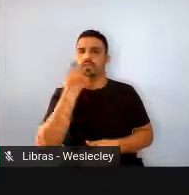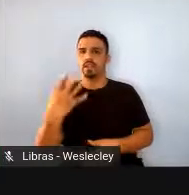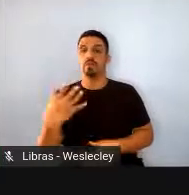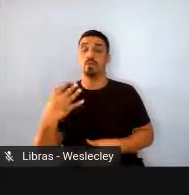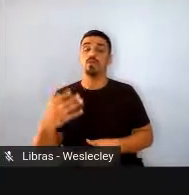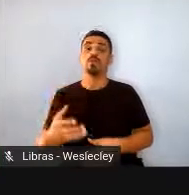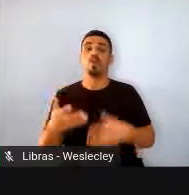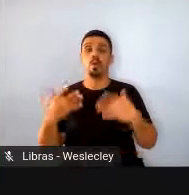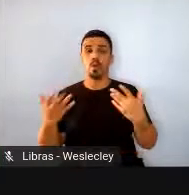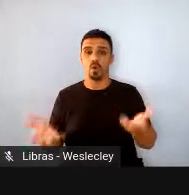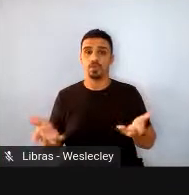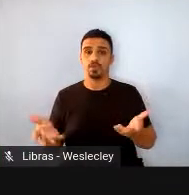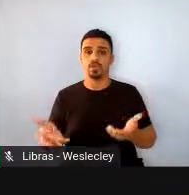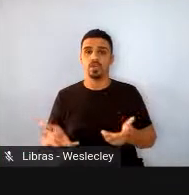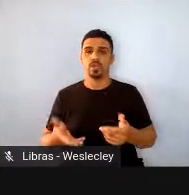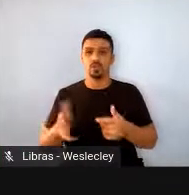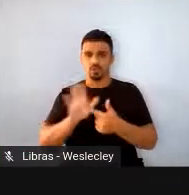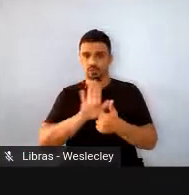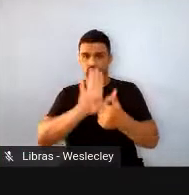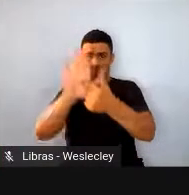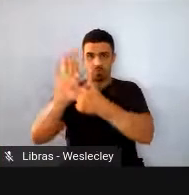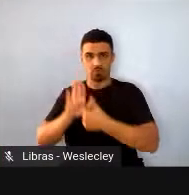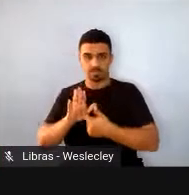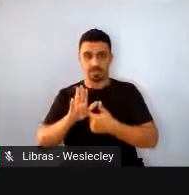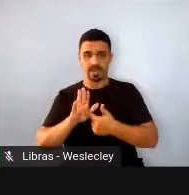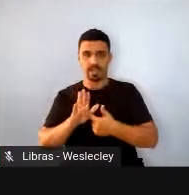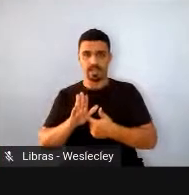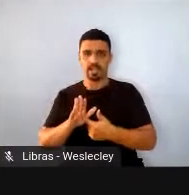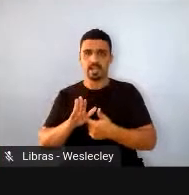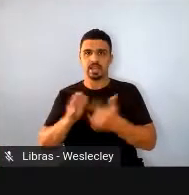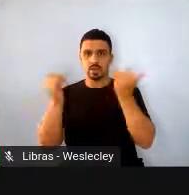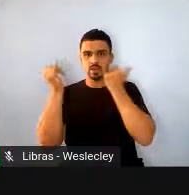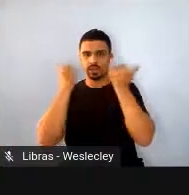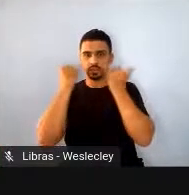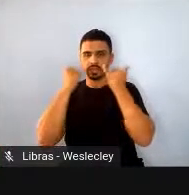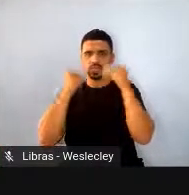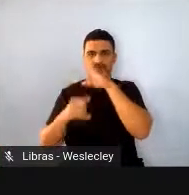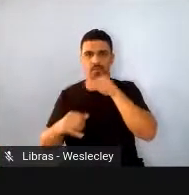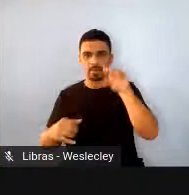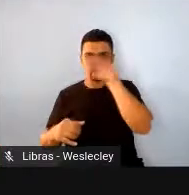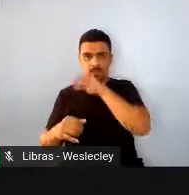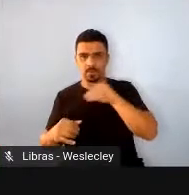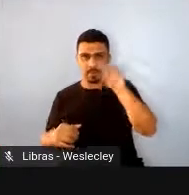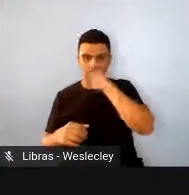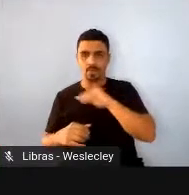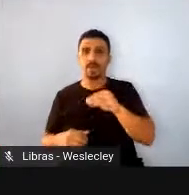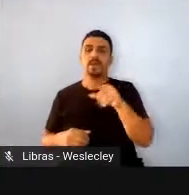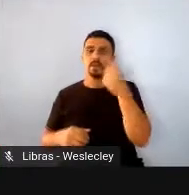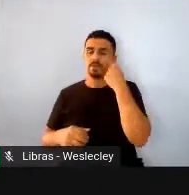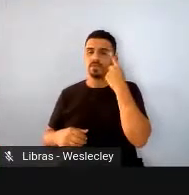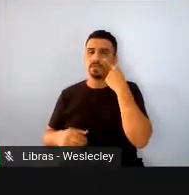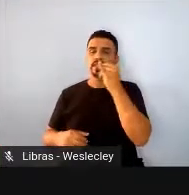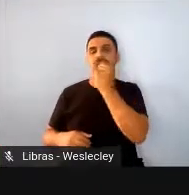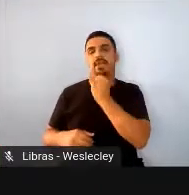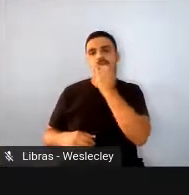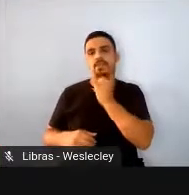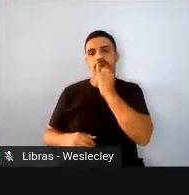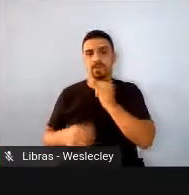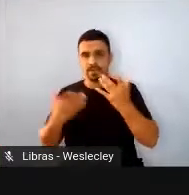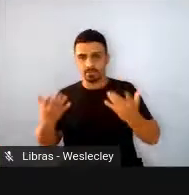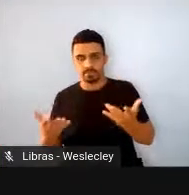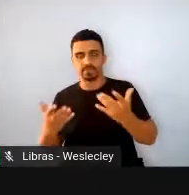seguinte, posso só mostrar um negocinho, isso aqui é a informação falada, eu vou passar para vocês, isso aqui, são os exemplos das casas que